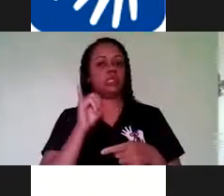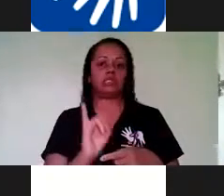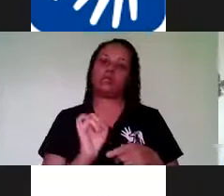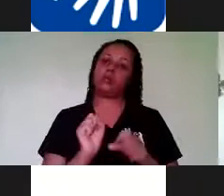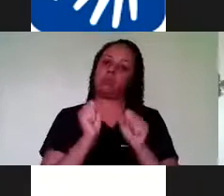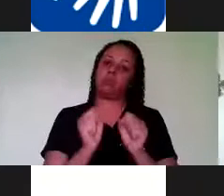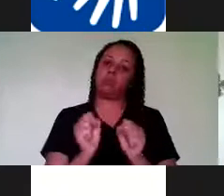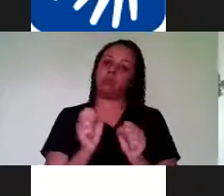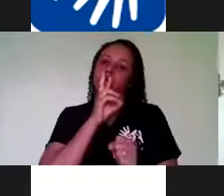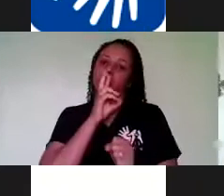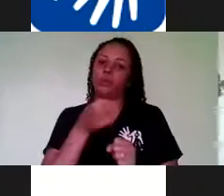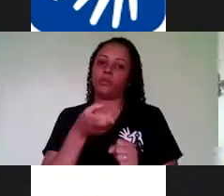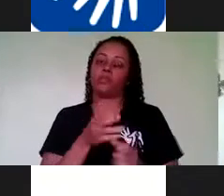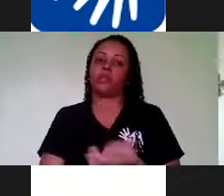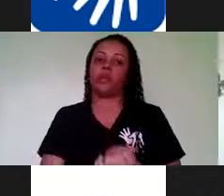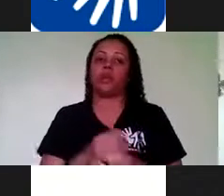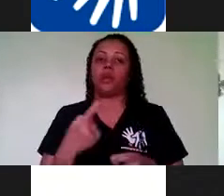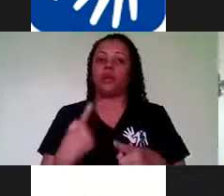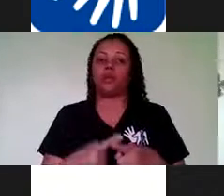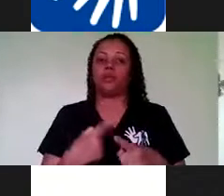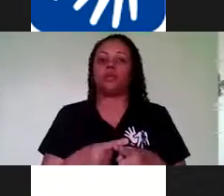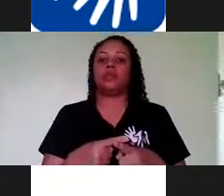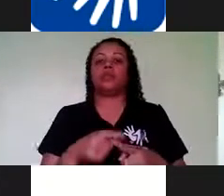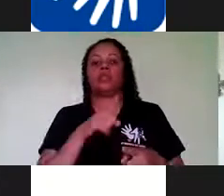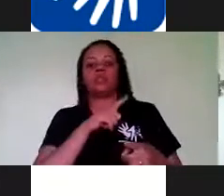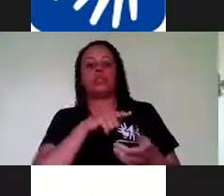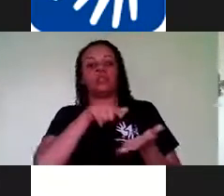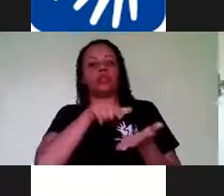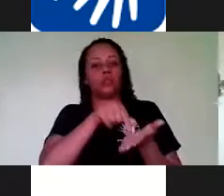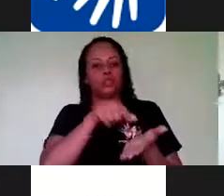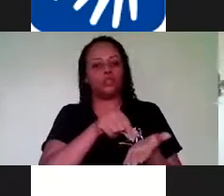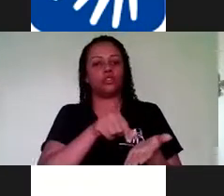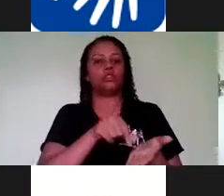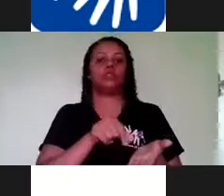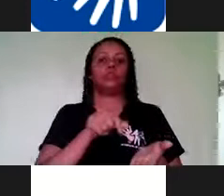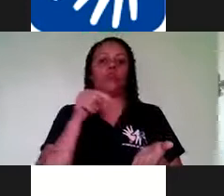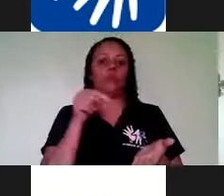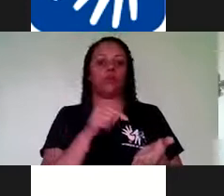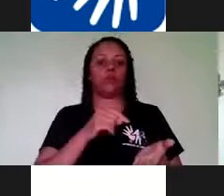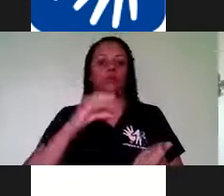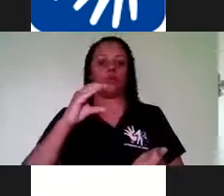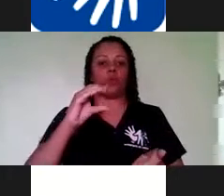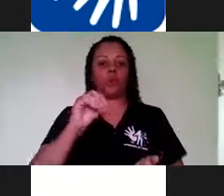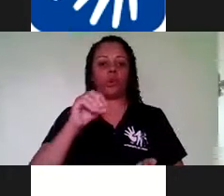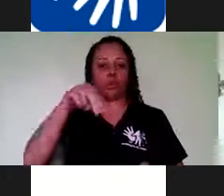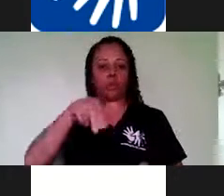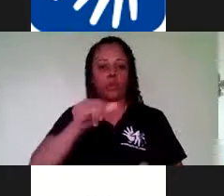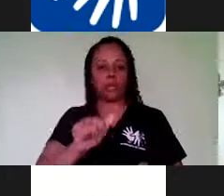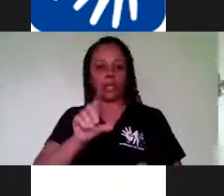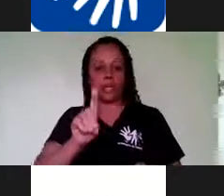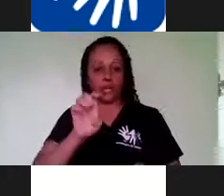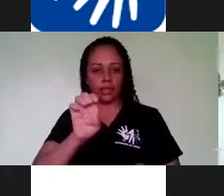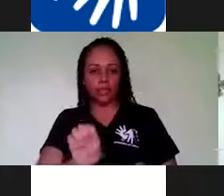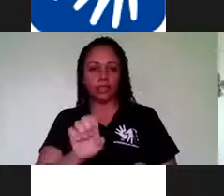Na resolução do CONAD, em algum dos artigos, diz que o IFBR-M é para uso do governo